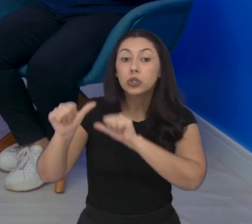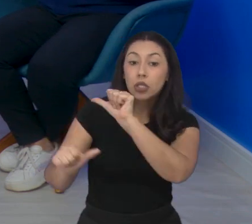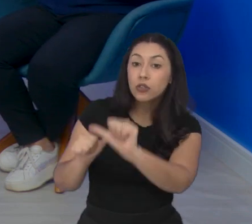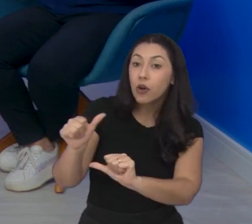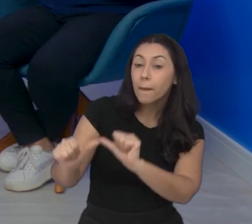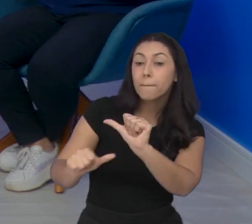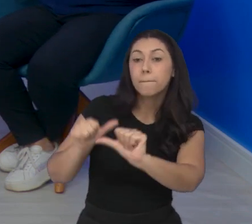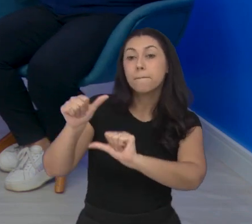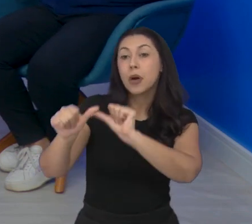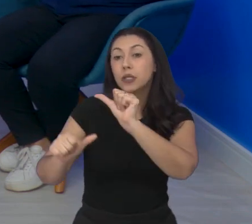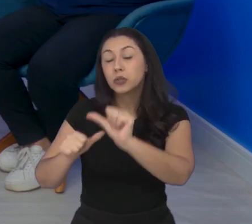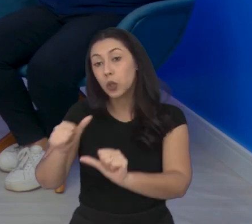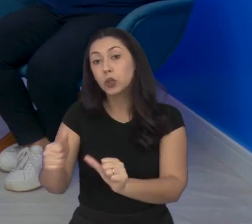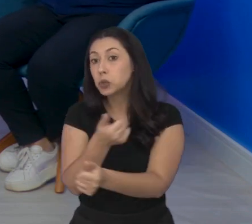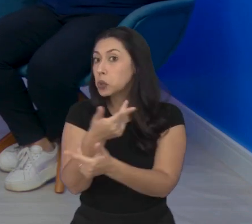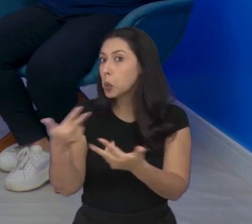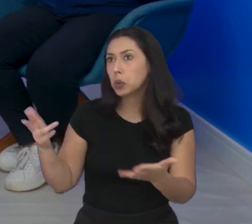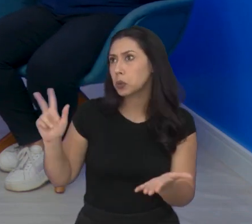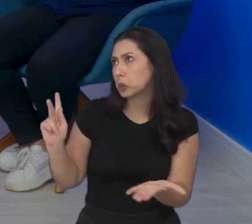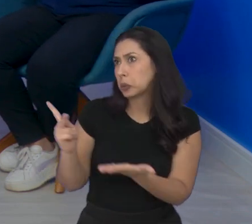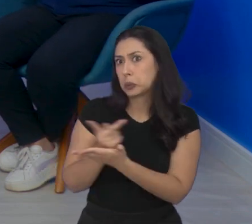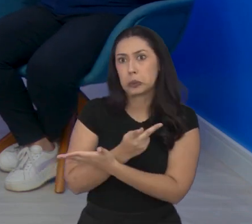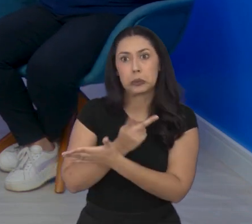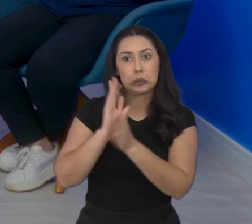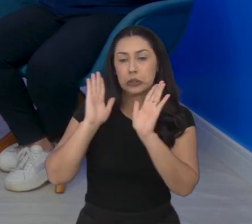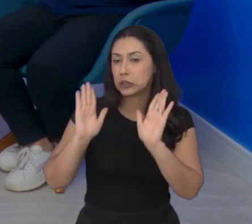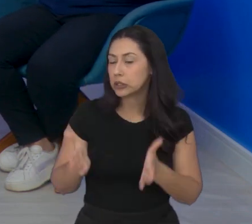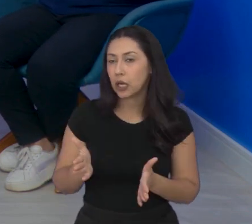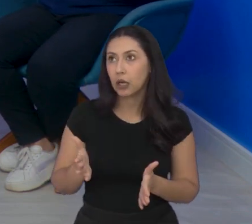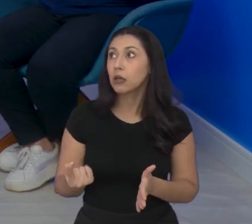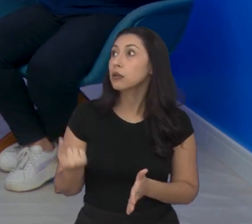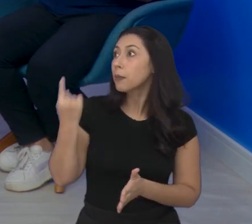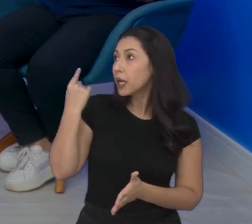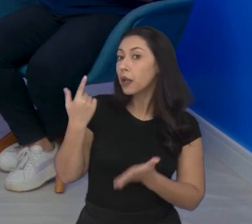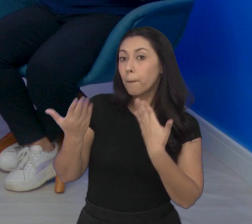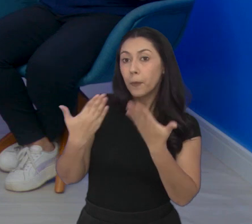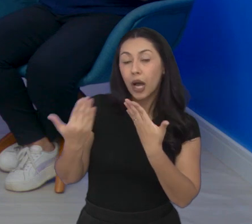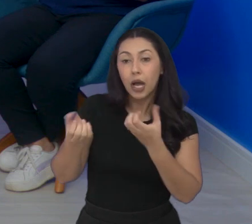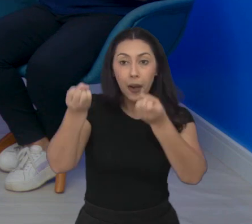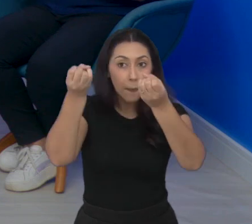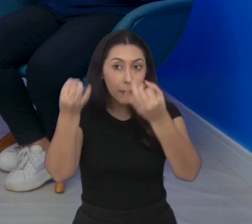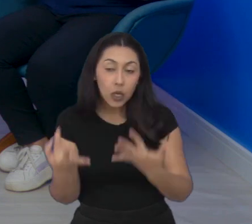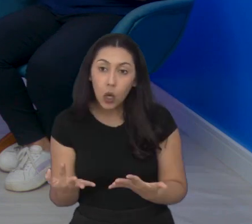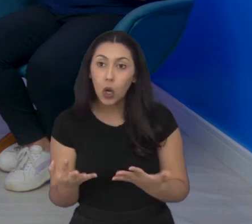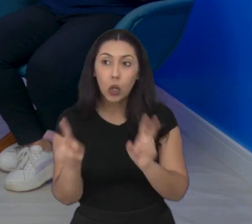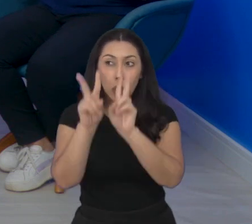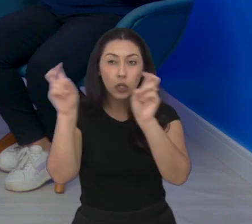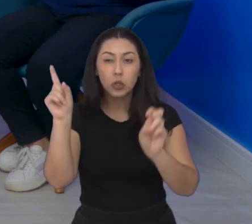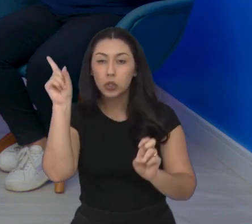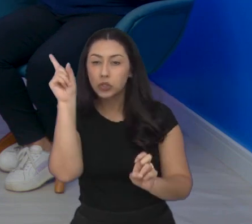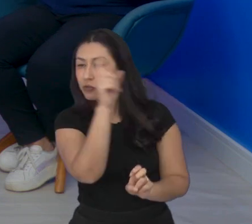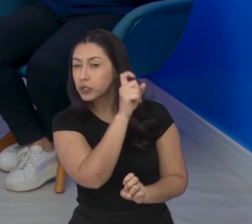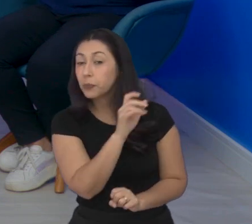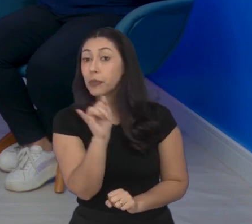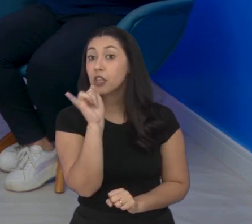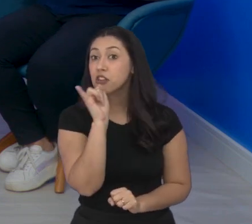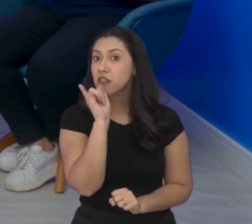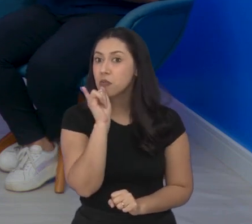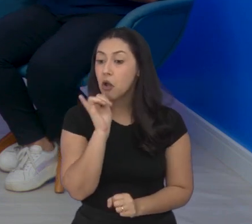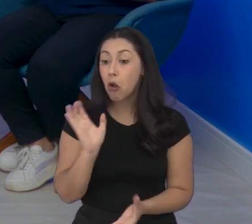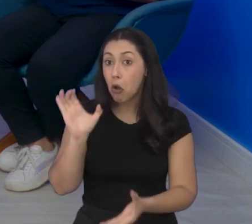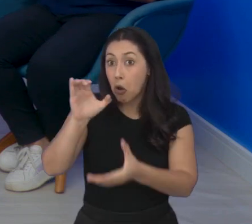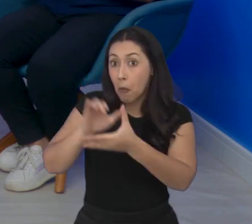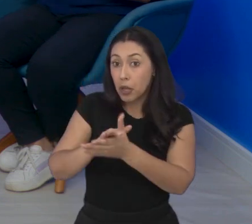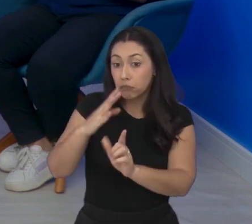transformações e atualizações e de coisas que já acontecem, né? Então, a gente antes conversou um pouquinho, você falou de algumas polêmicas. Então, por exemplo, o casamento